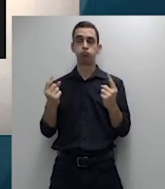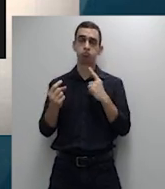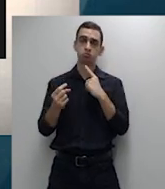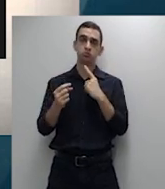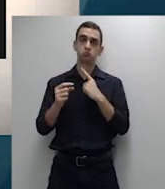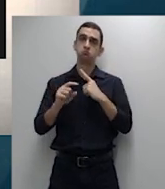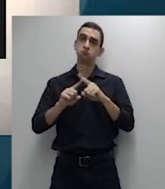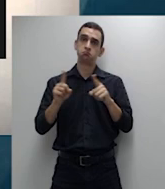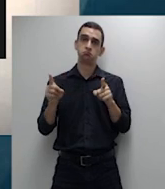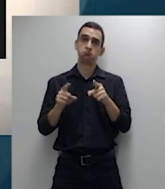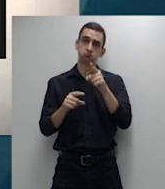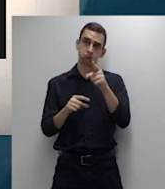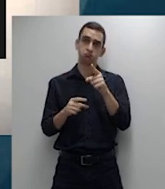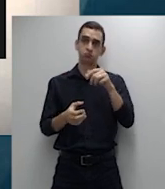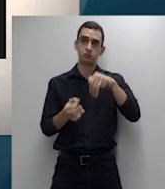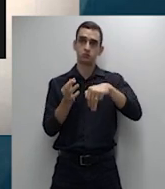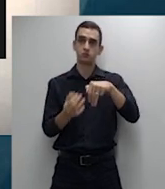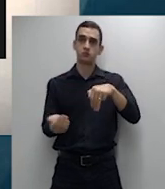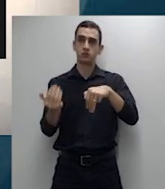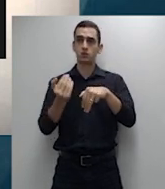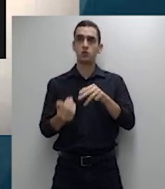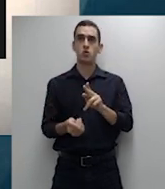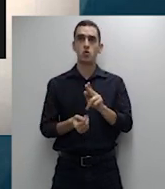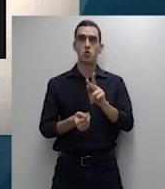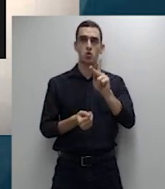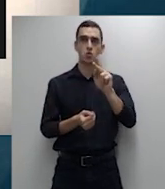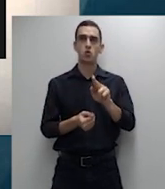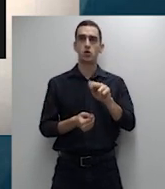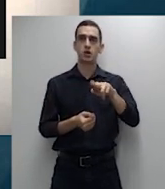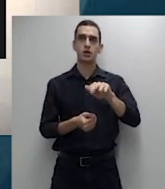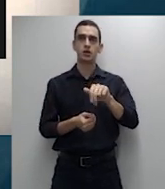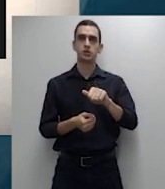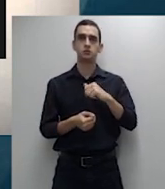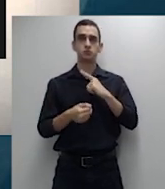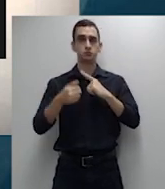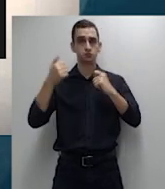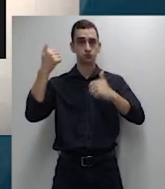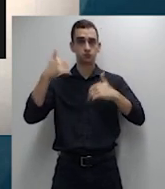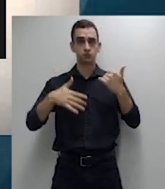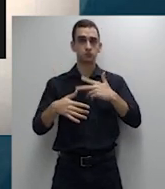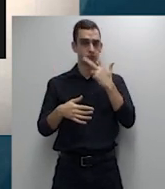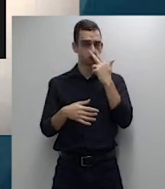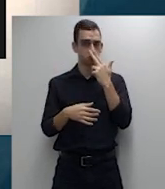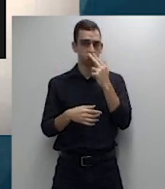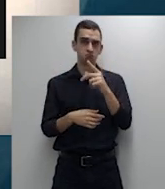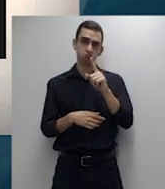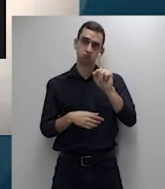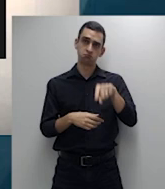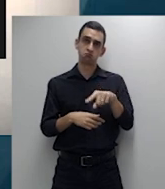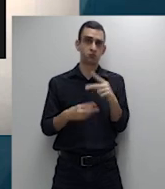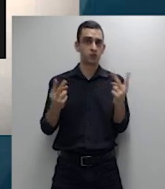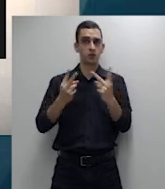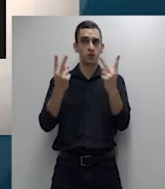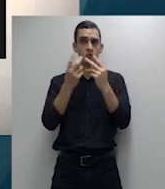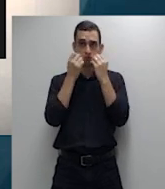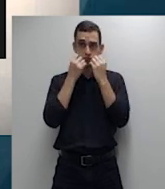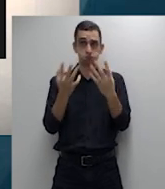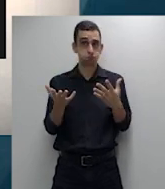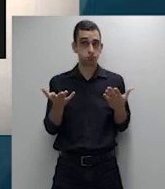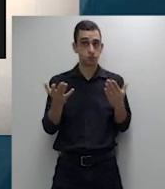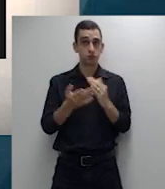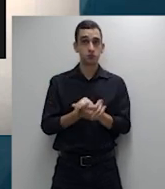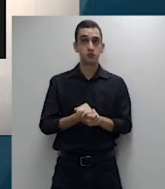no esquina e acredite o que a fixar sem querer viu ela se revela razoável É certo que